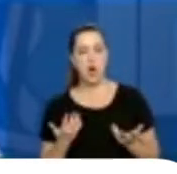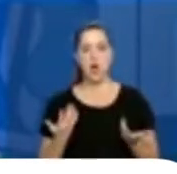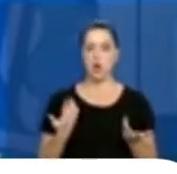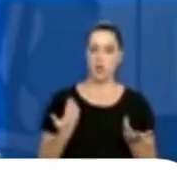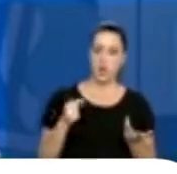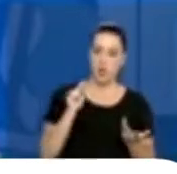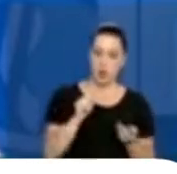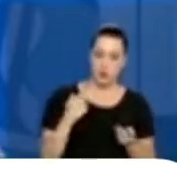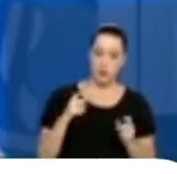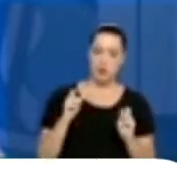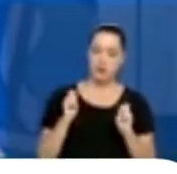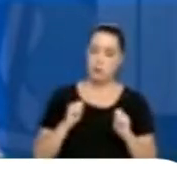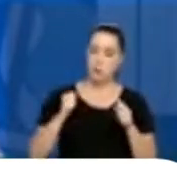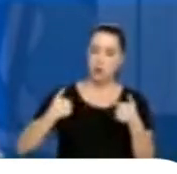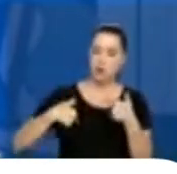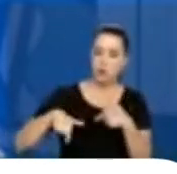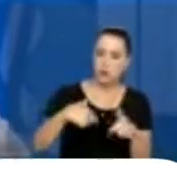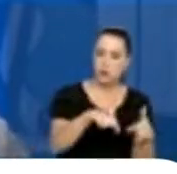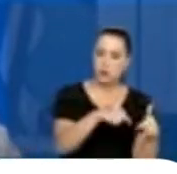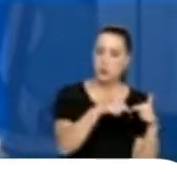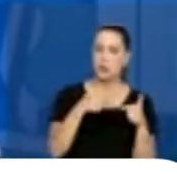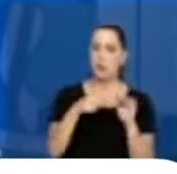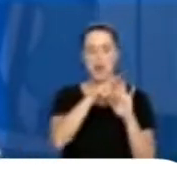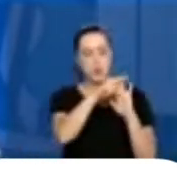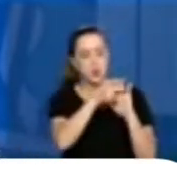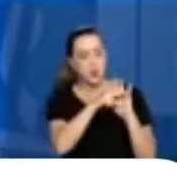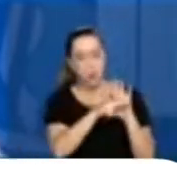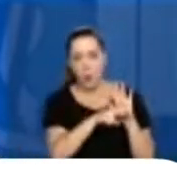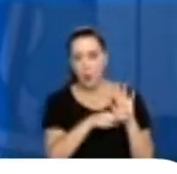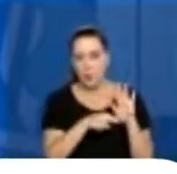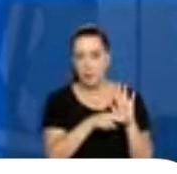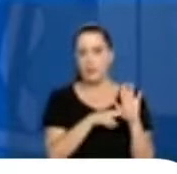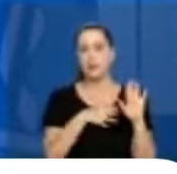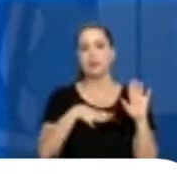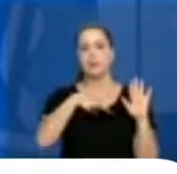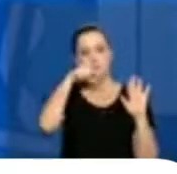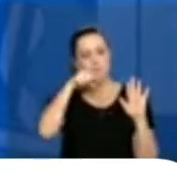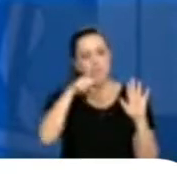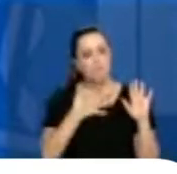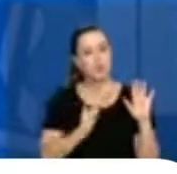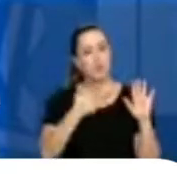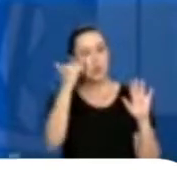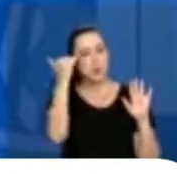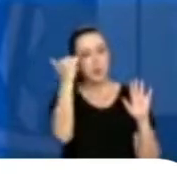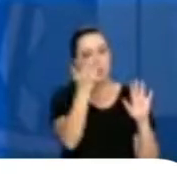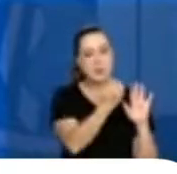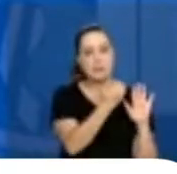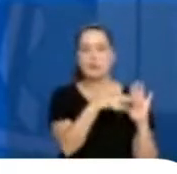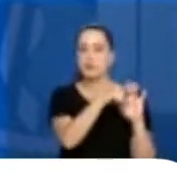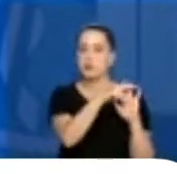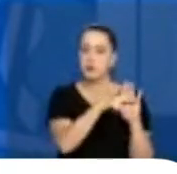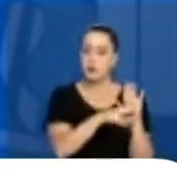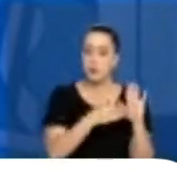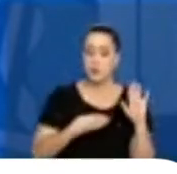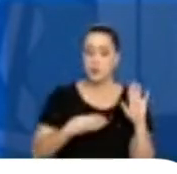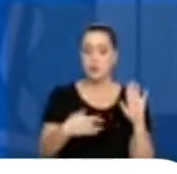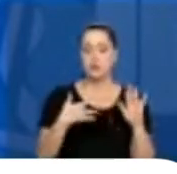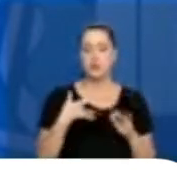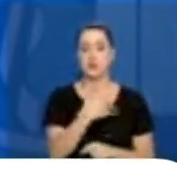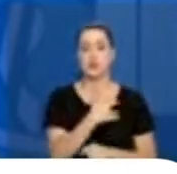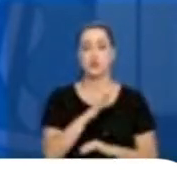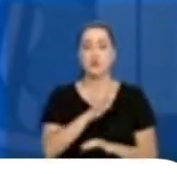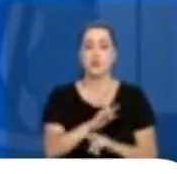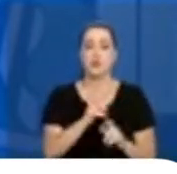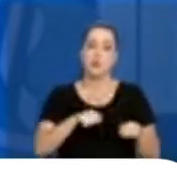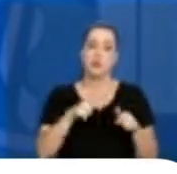pode trabalhar as medidas de etiqueta respiratória, de educação e saúde, mas esses municípios podem também